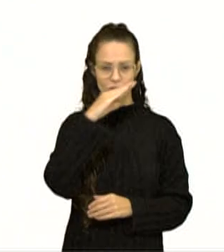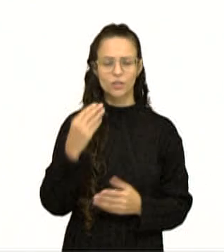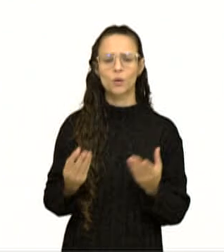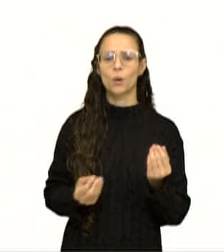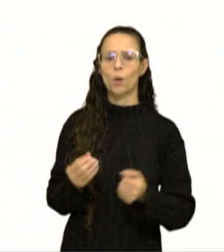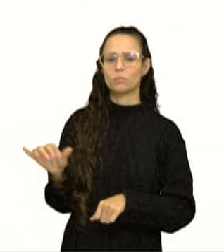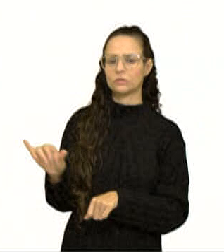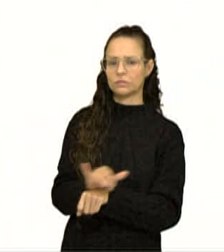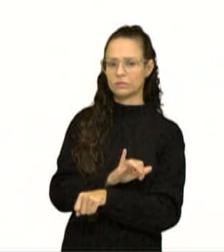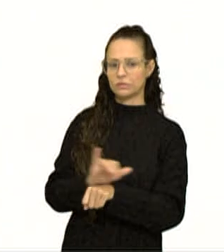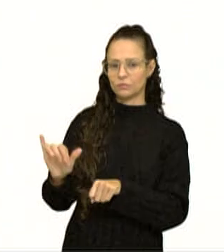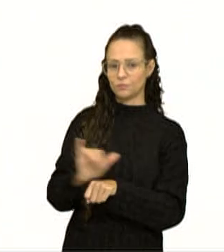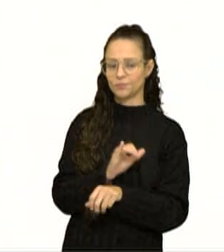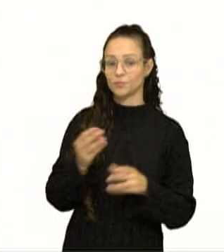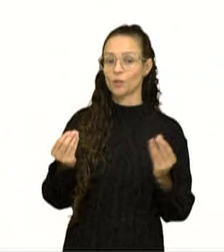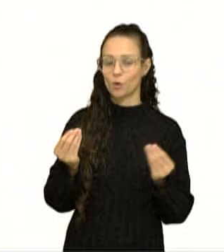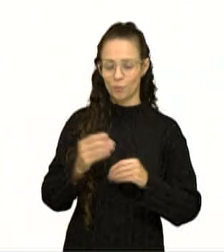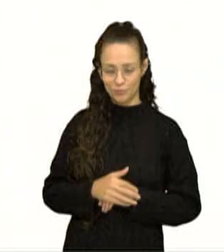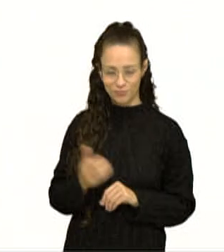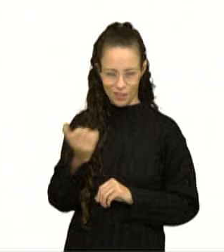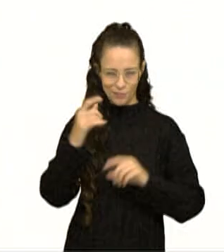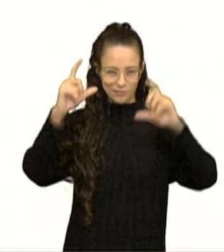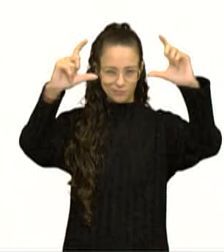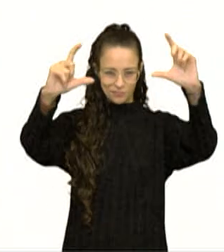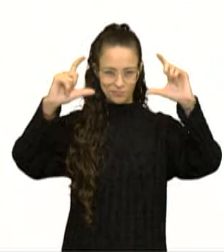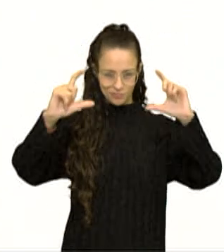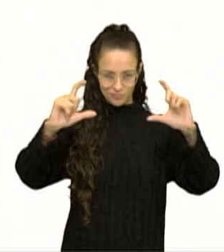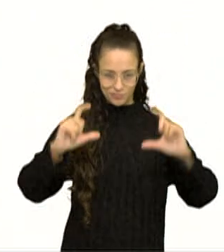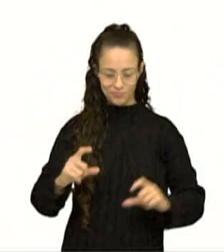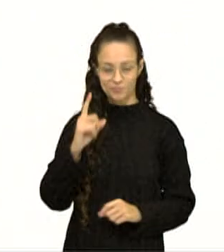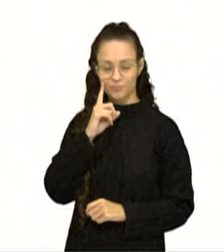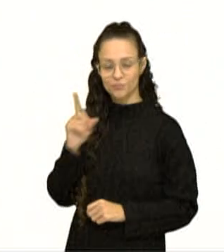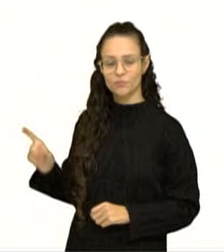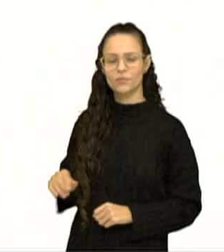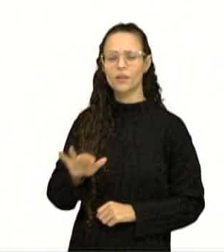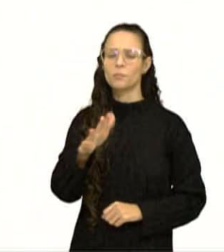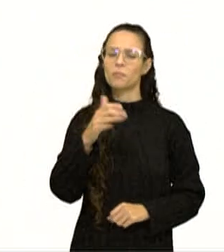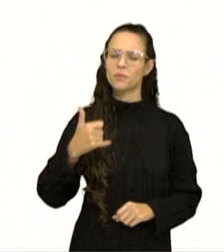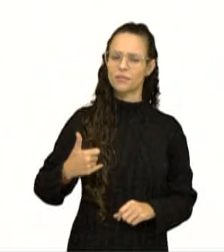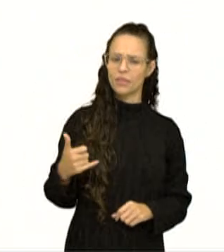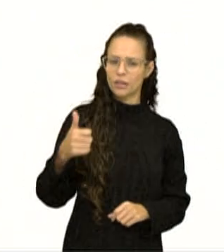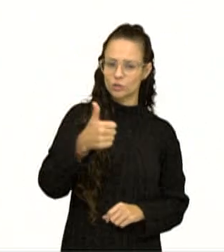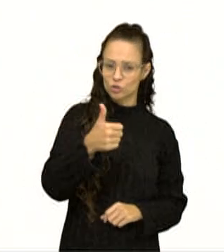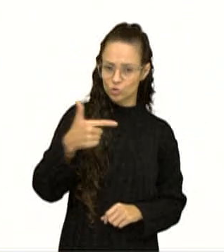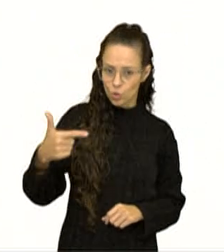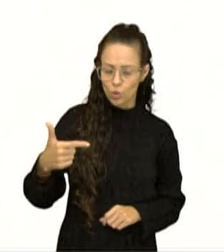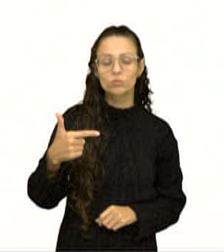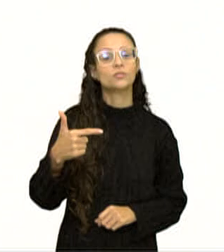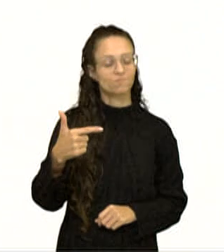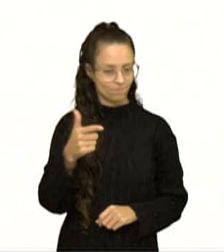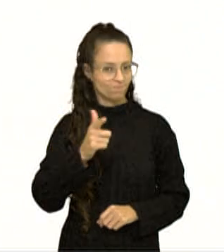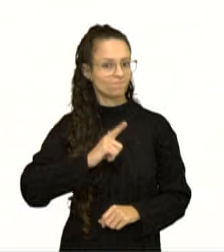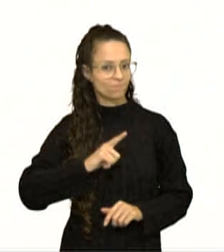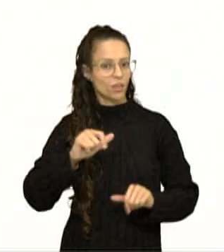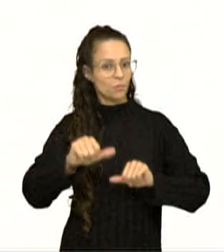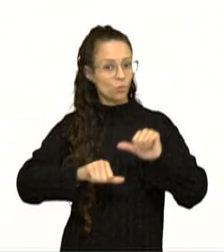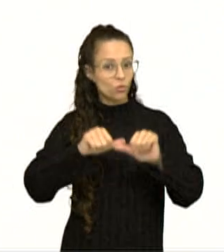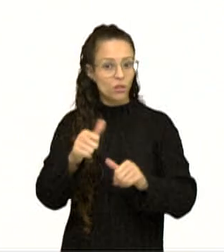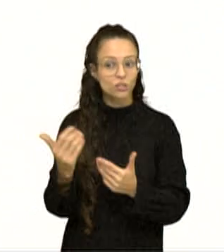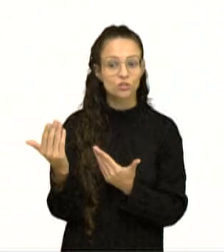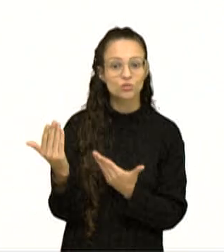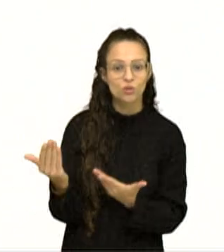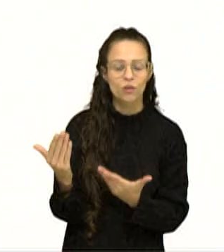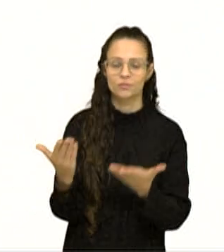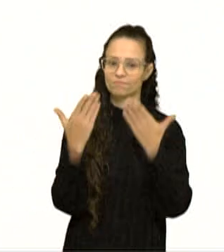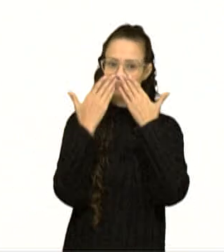lidar? Então, aqui alguns trechos dessa matéria. Perto dos 12 anos de idade, a mudança de comportamento dos jovens